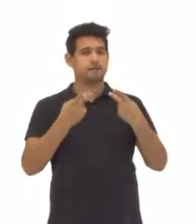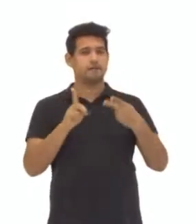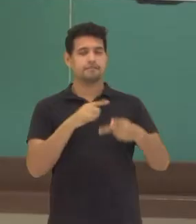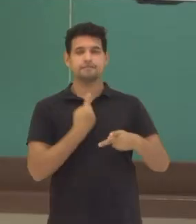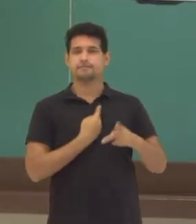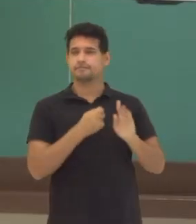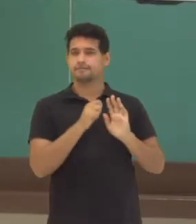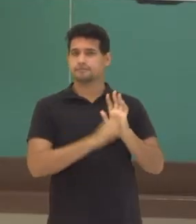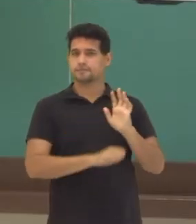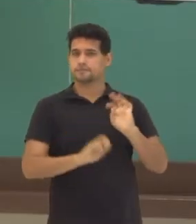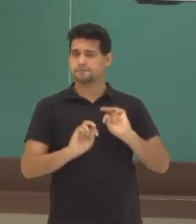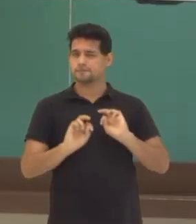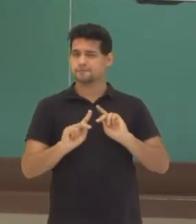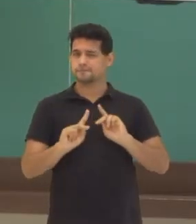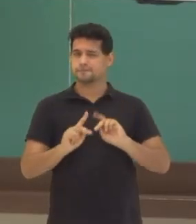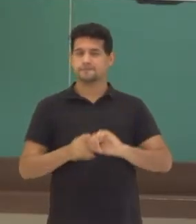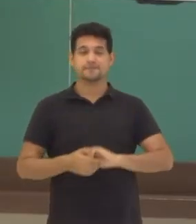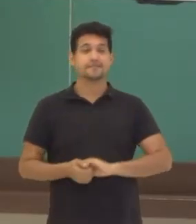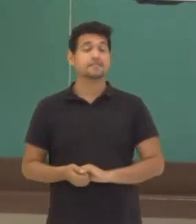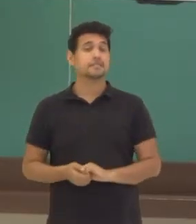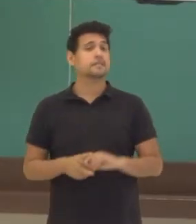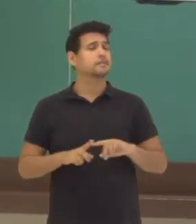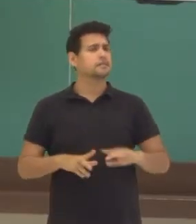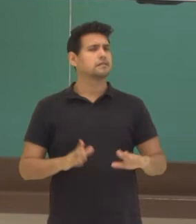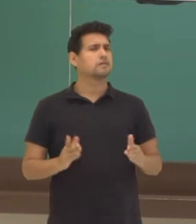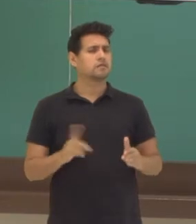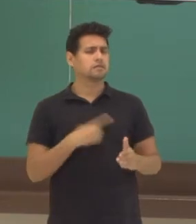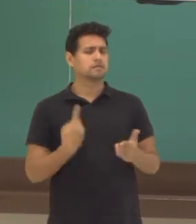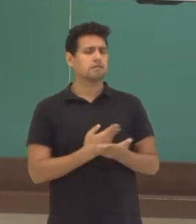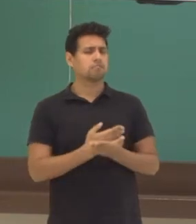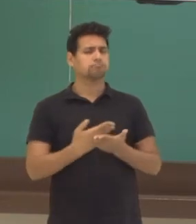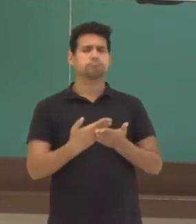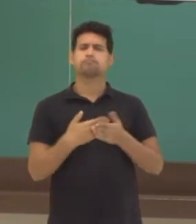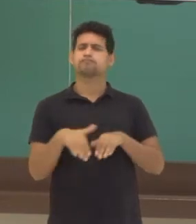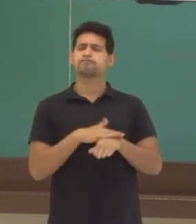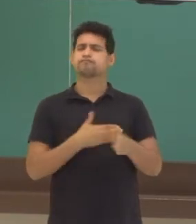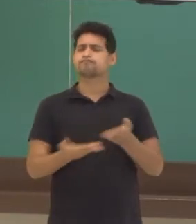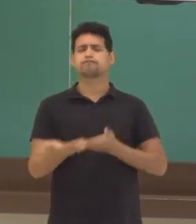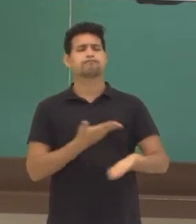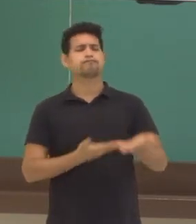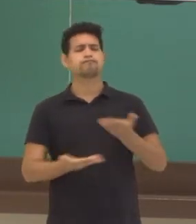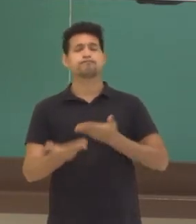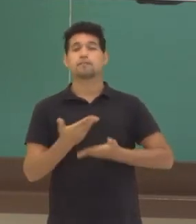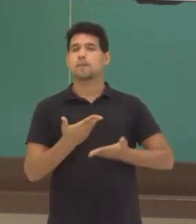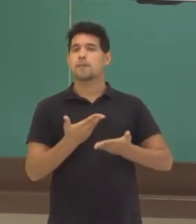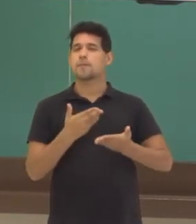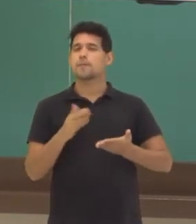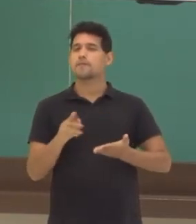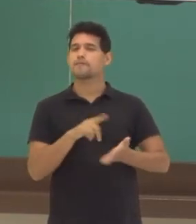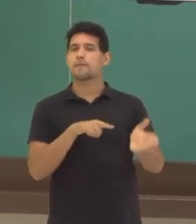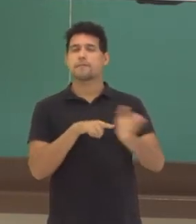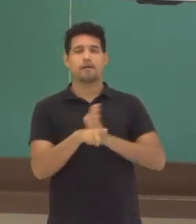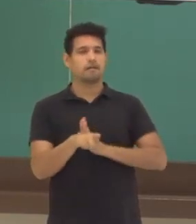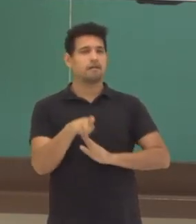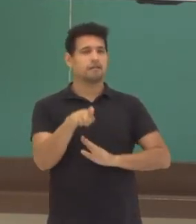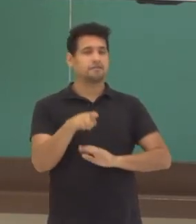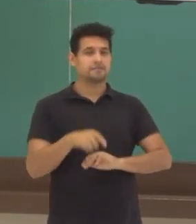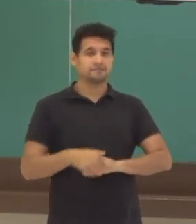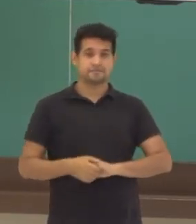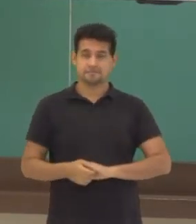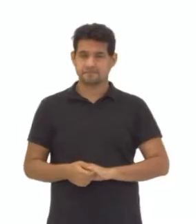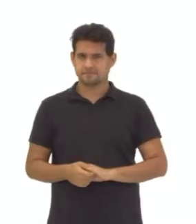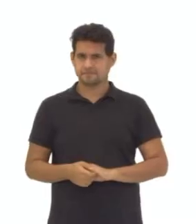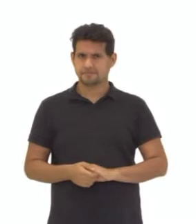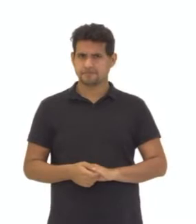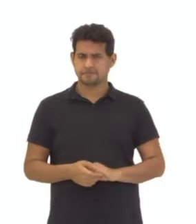texto, certo? E agora, para começar a nossa conversa, né? Quero fazer uma perguntinha para você.